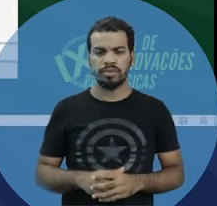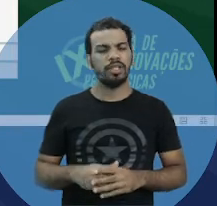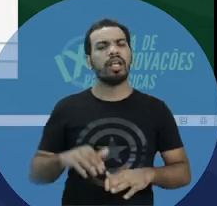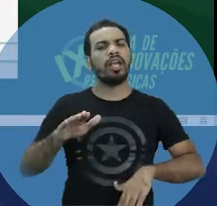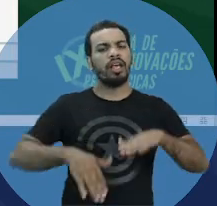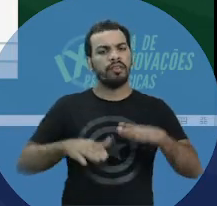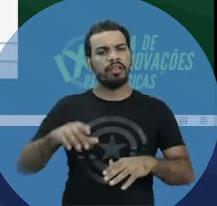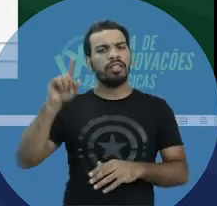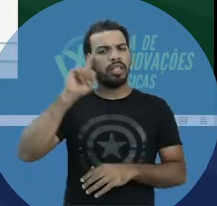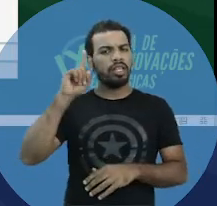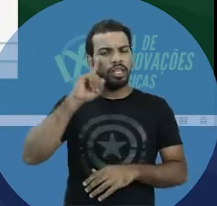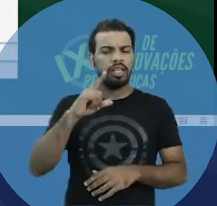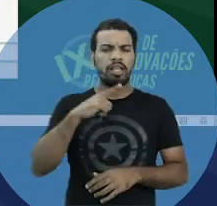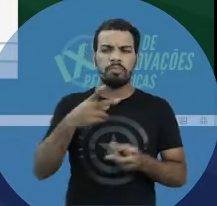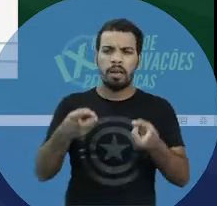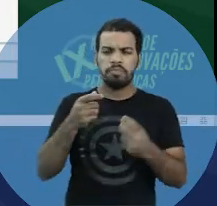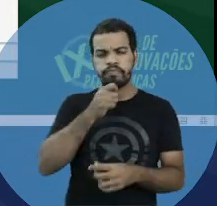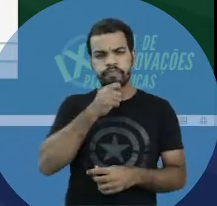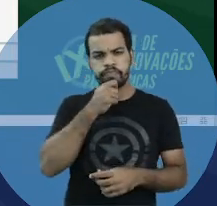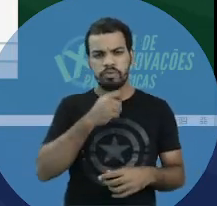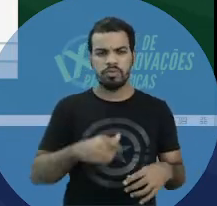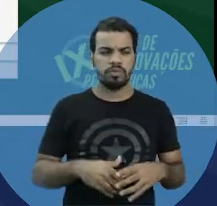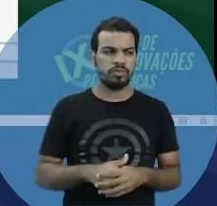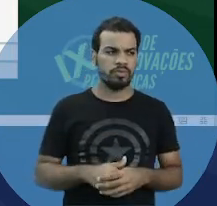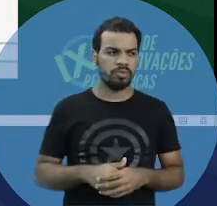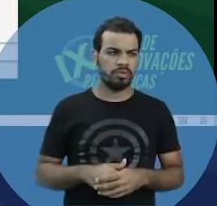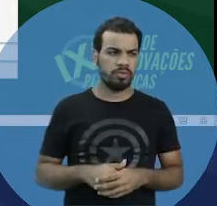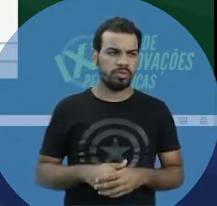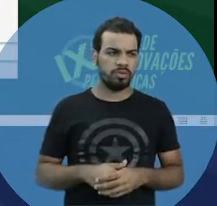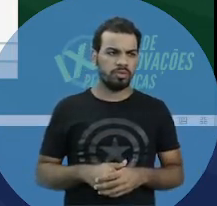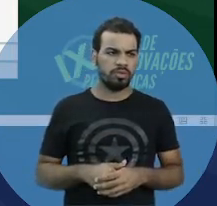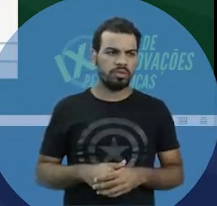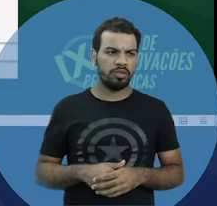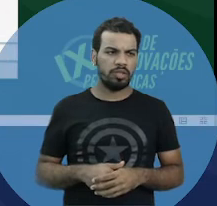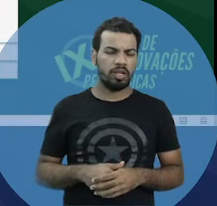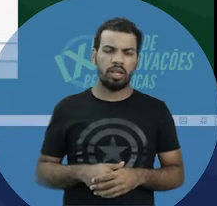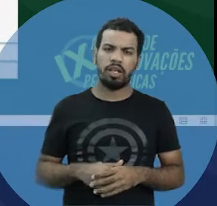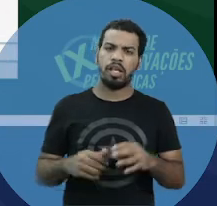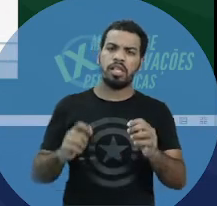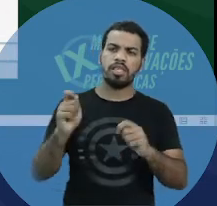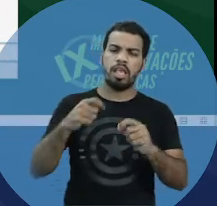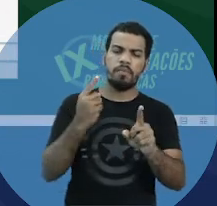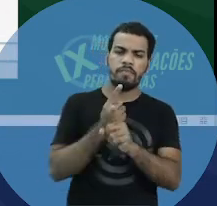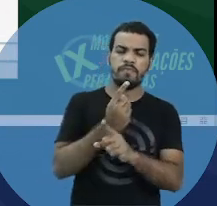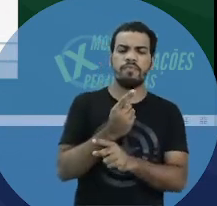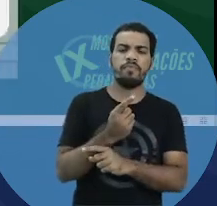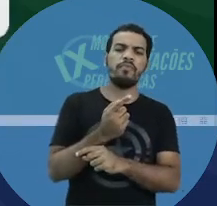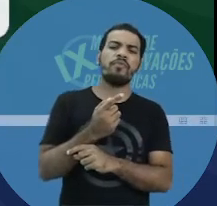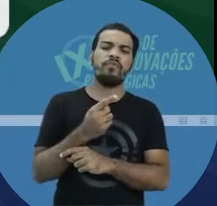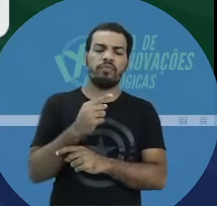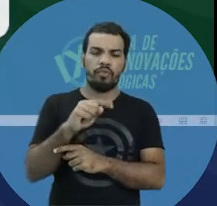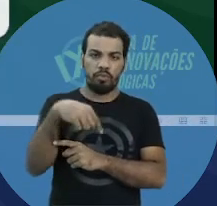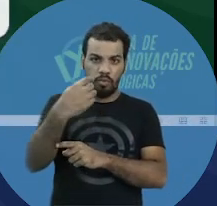essa percepção. Então, a gente vai poder ver nas evidências, no próximo